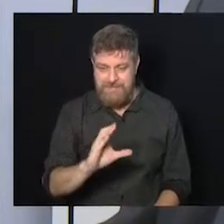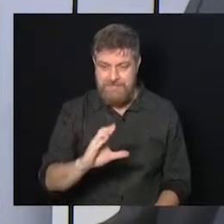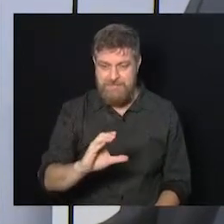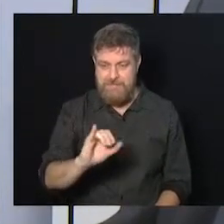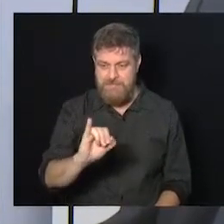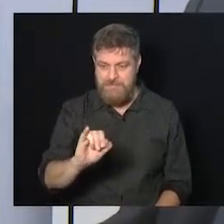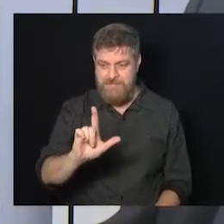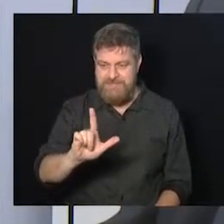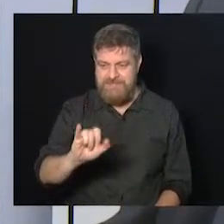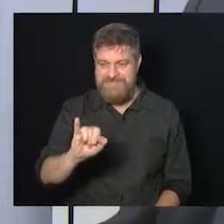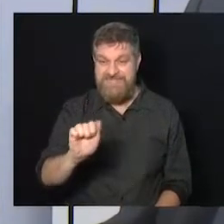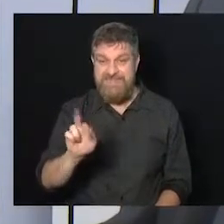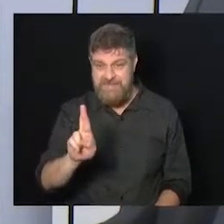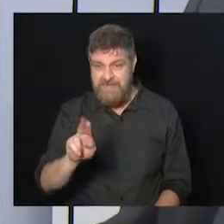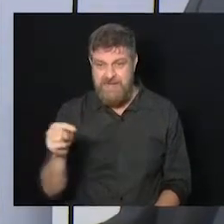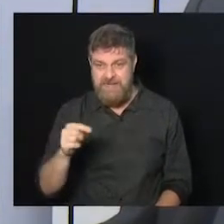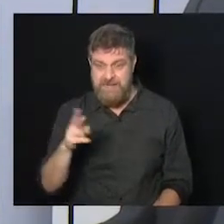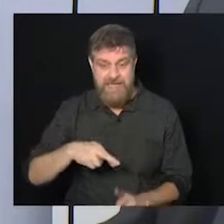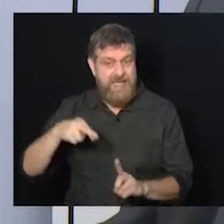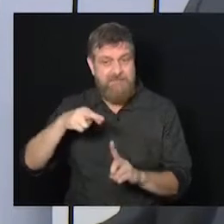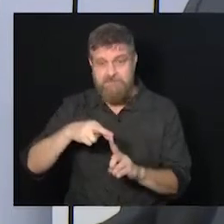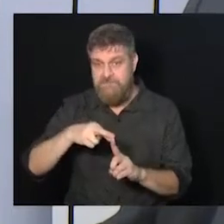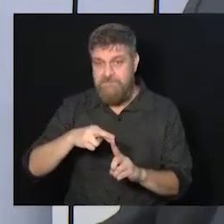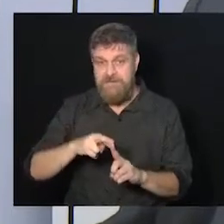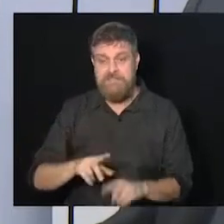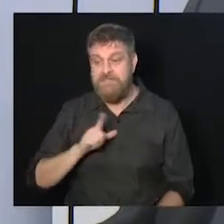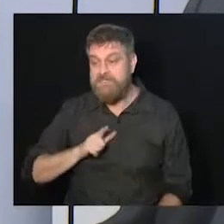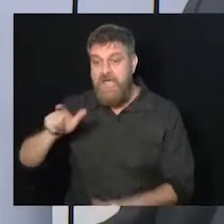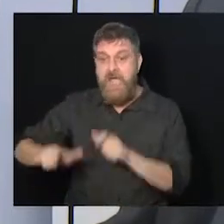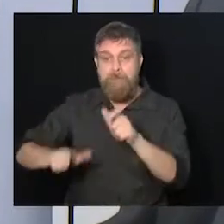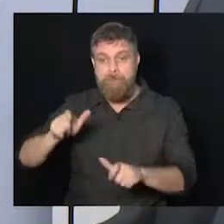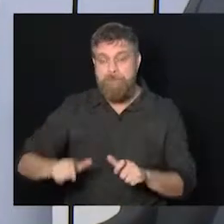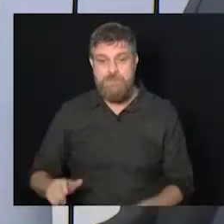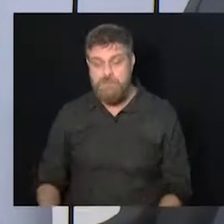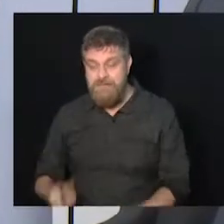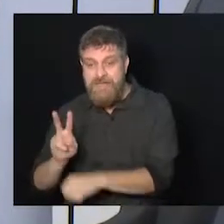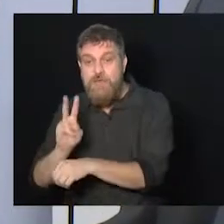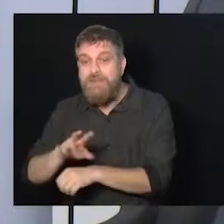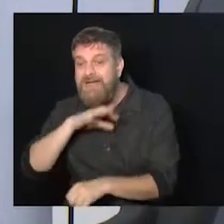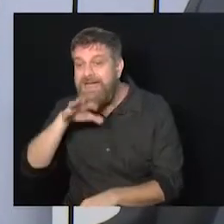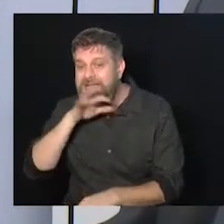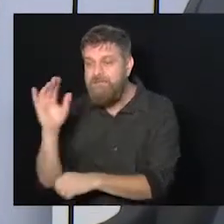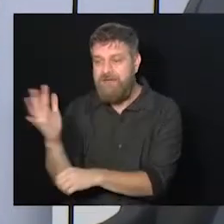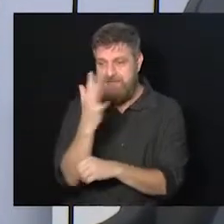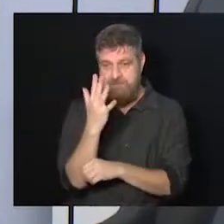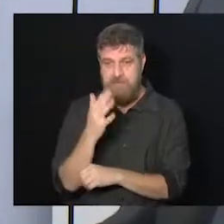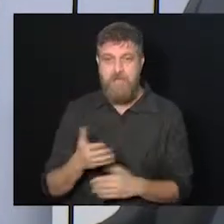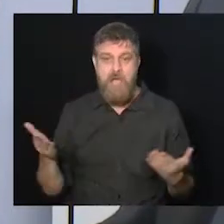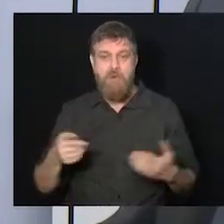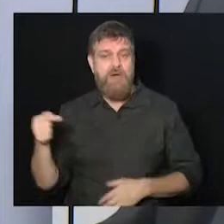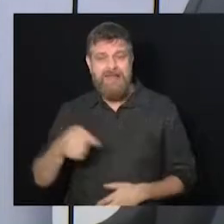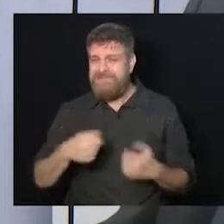né, no socorro e reintrodução de animais silvestres. Agora, por exemplo, eles estão